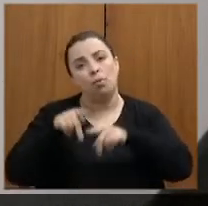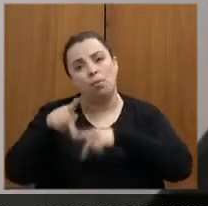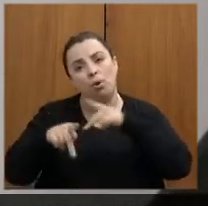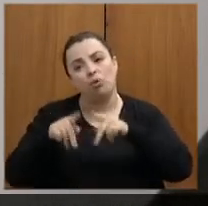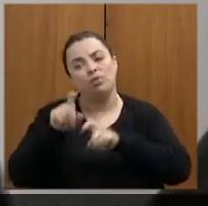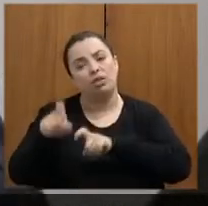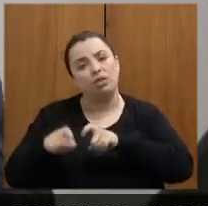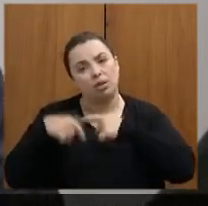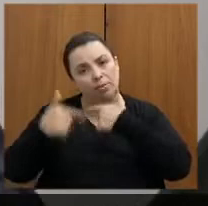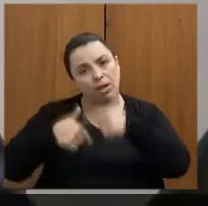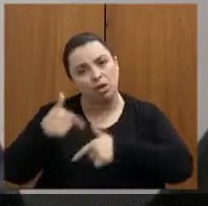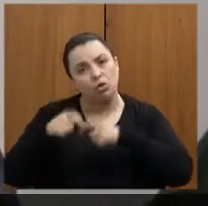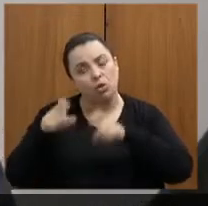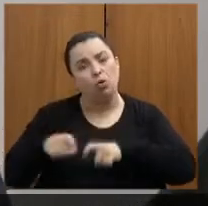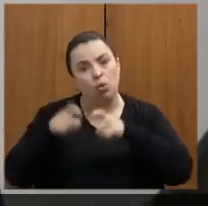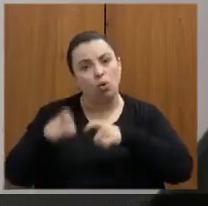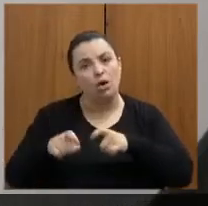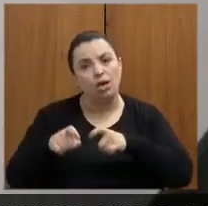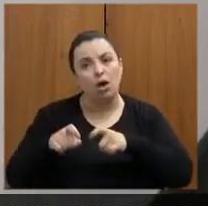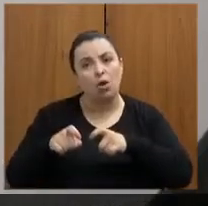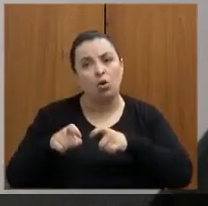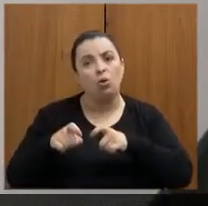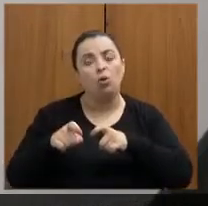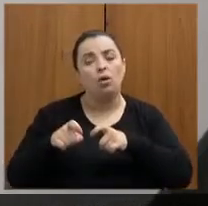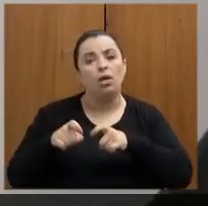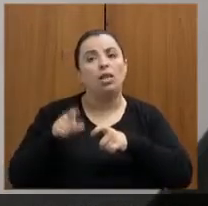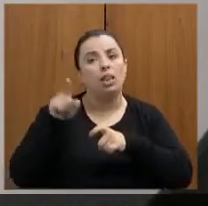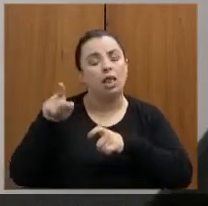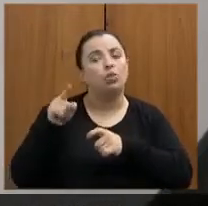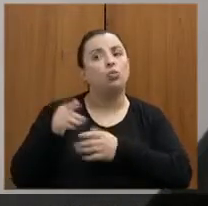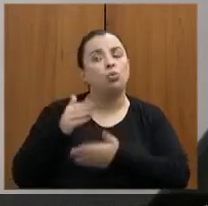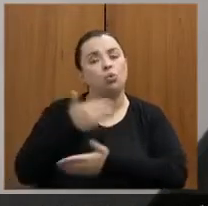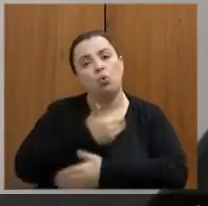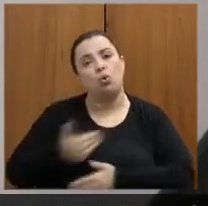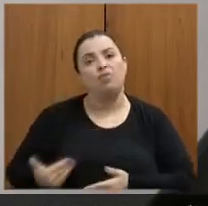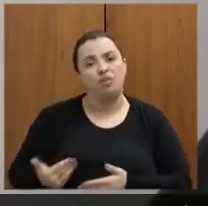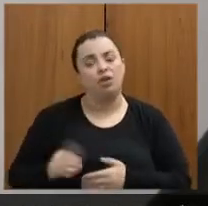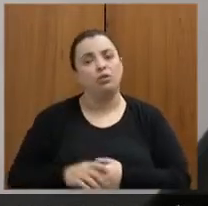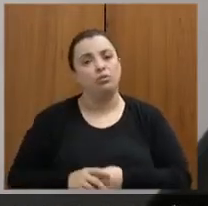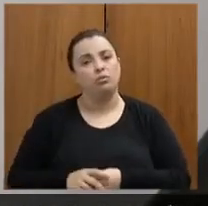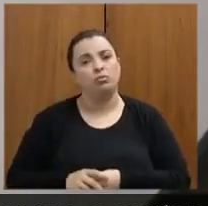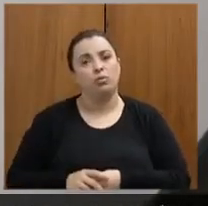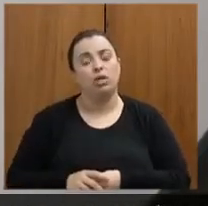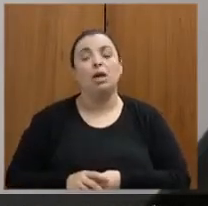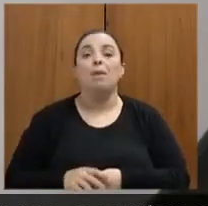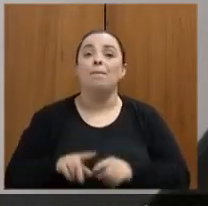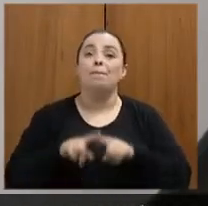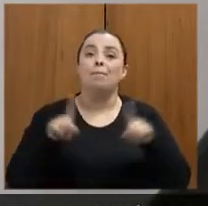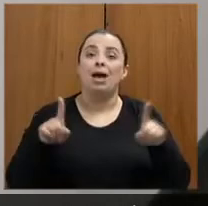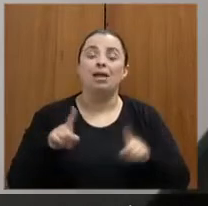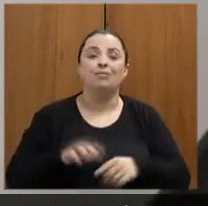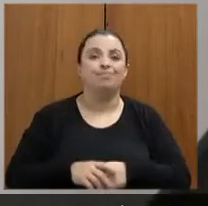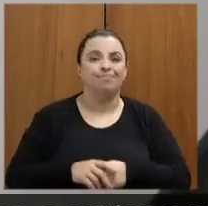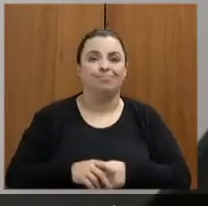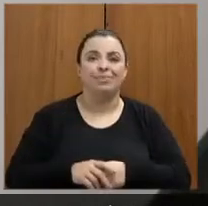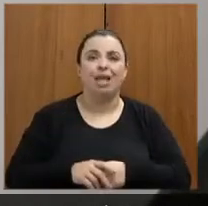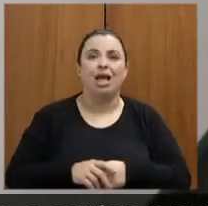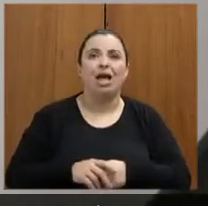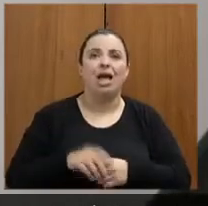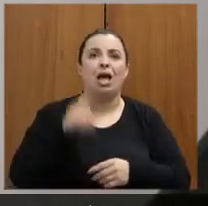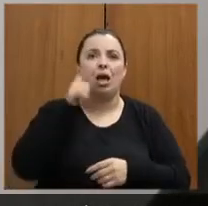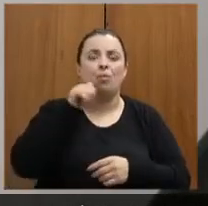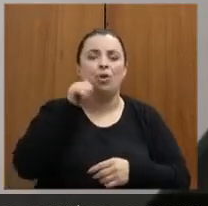vice-versa representante do governo junto ao trabalhador rural tivemos ausência da secretária